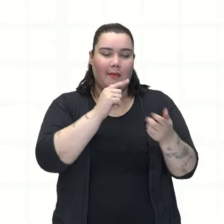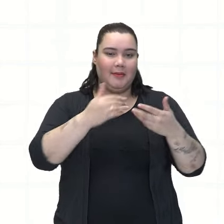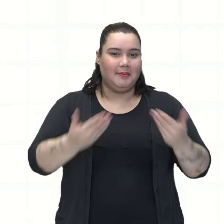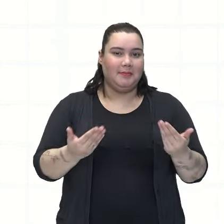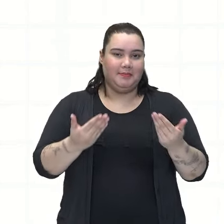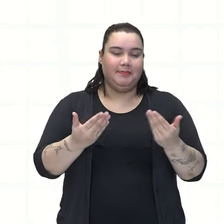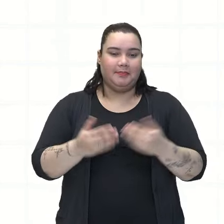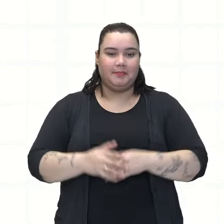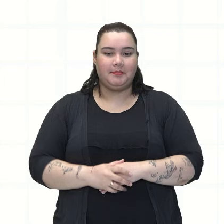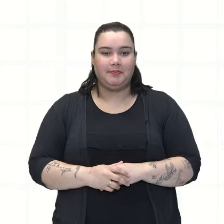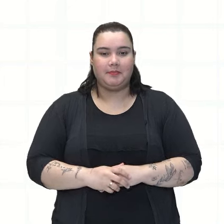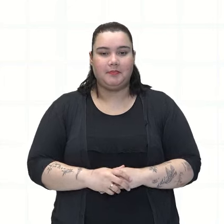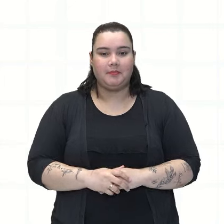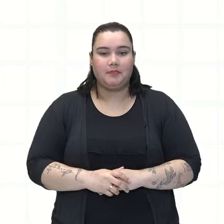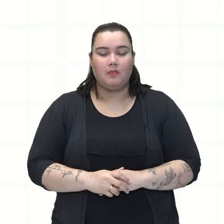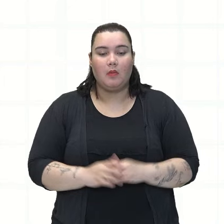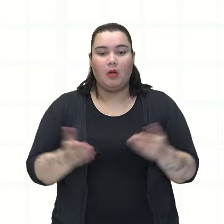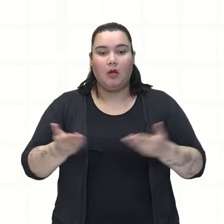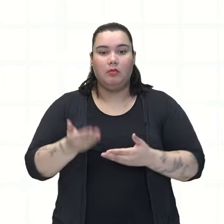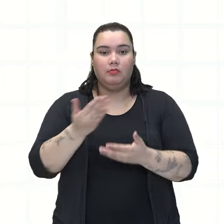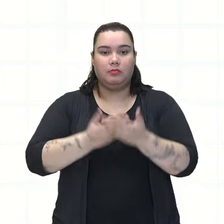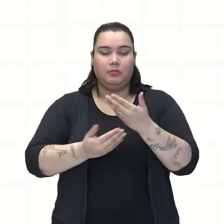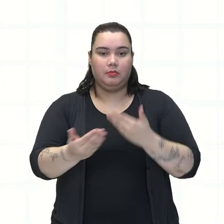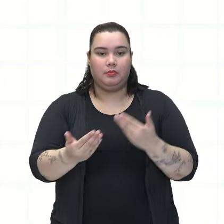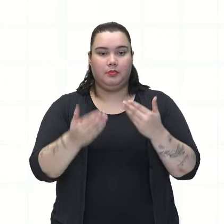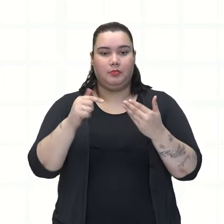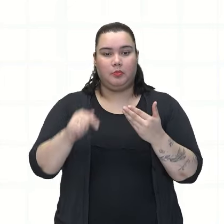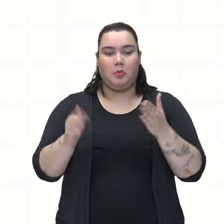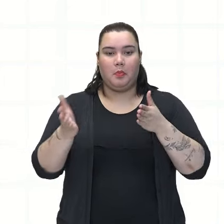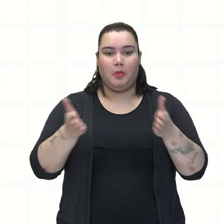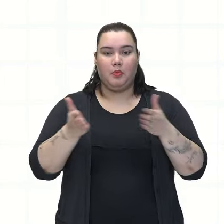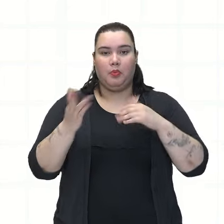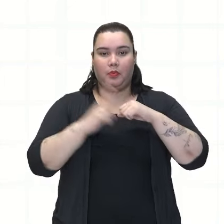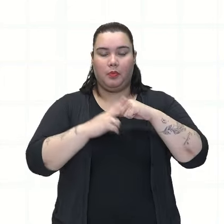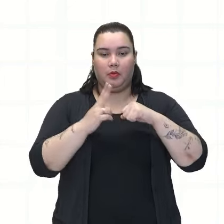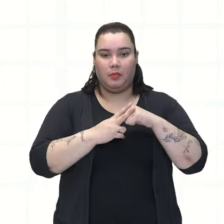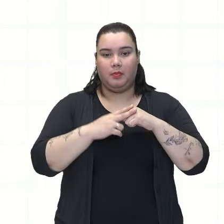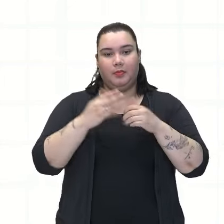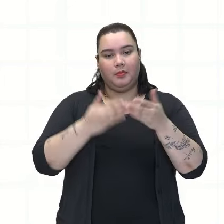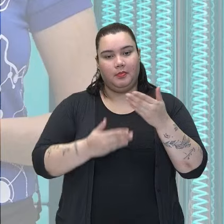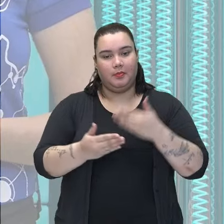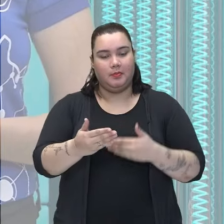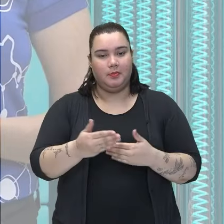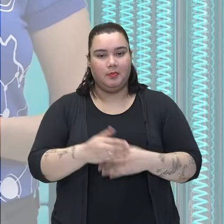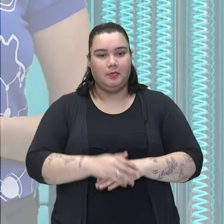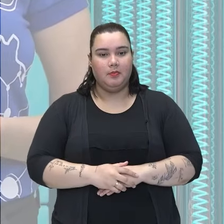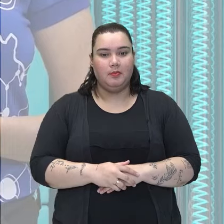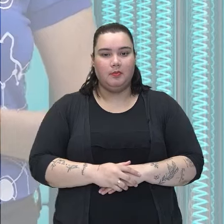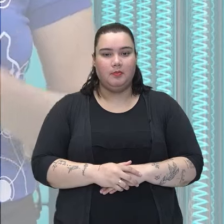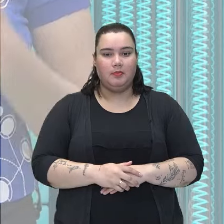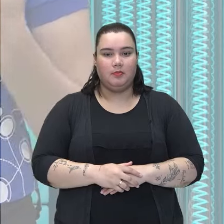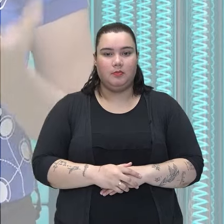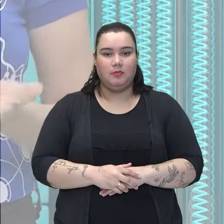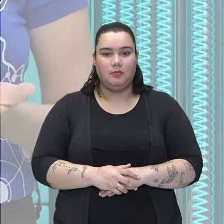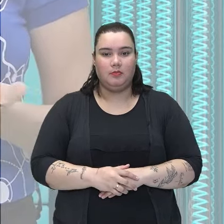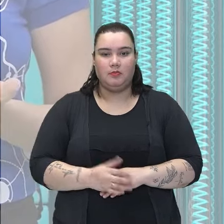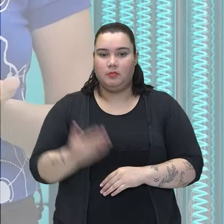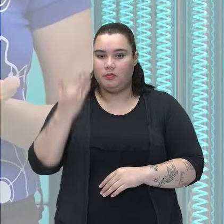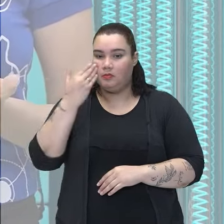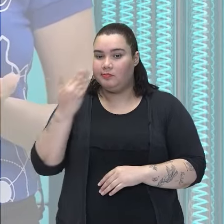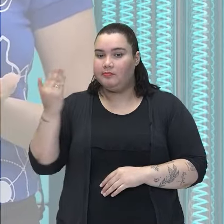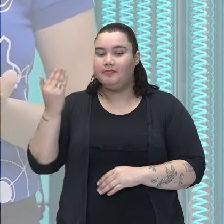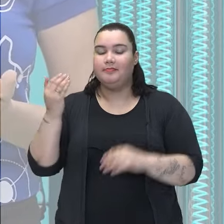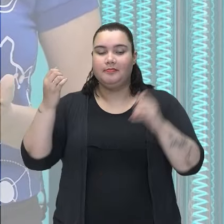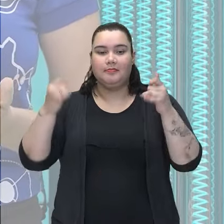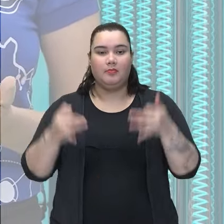Então, nós vamos ver um pouquinho mais sobre esse tempo verbal. Vamos acompanhar comigo. Estamos falando de que